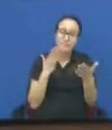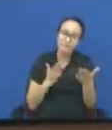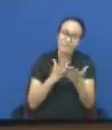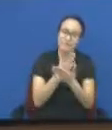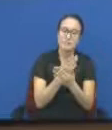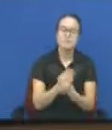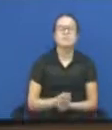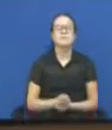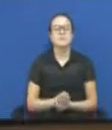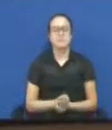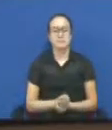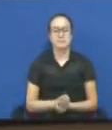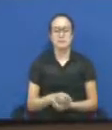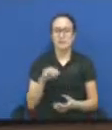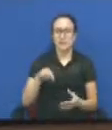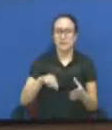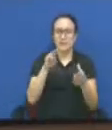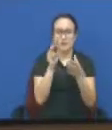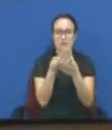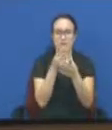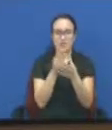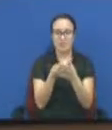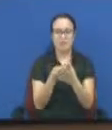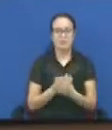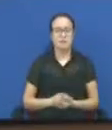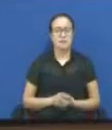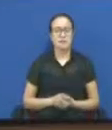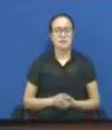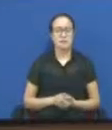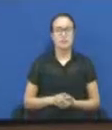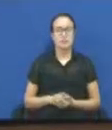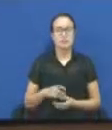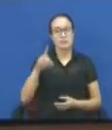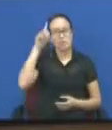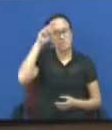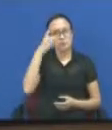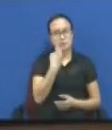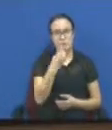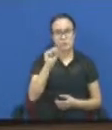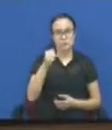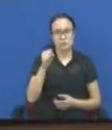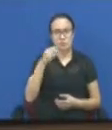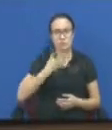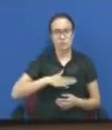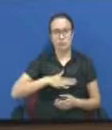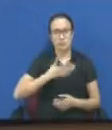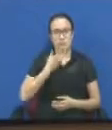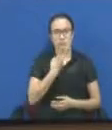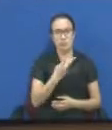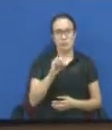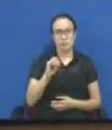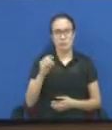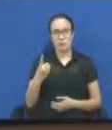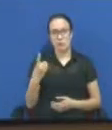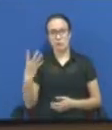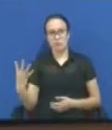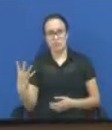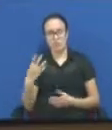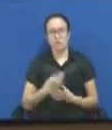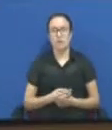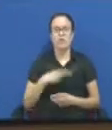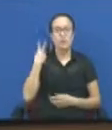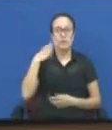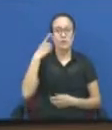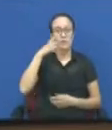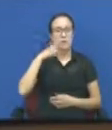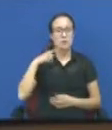Câmara Municipal de Limeira. Plenário, vereador Vitório Bortolão, 18 de agosto de 2014. Vereador Nilton César dos